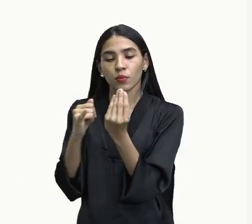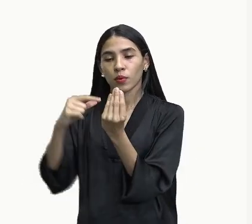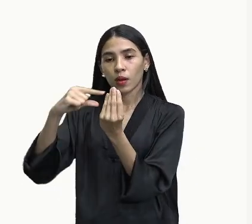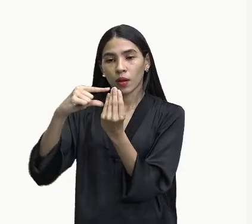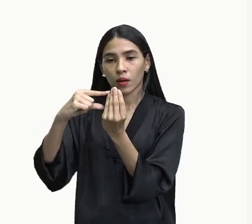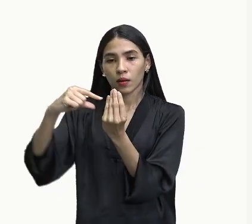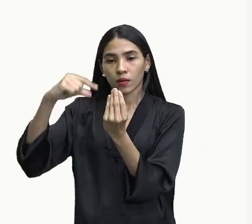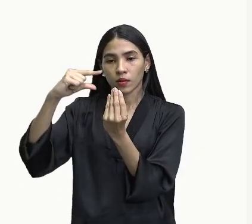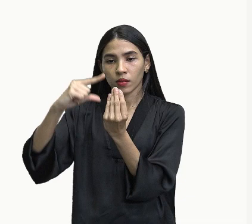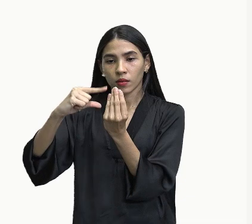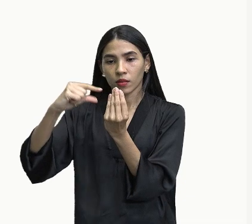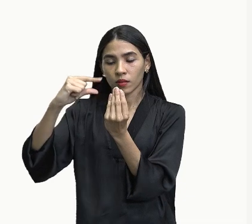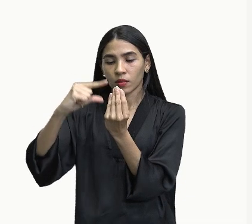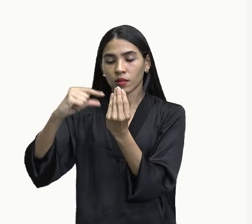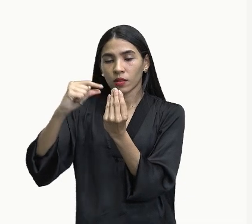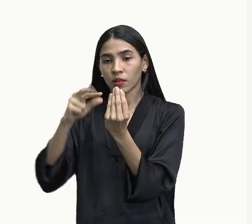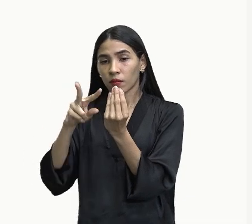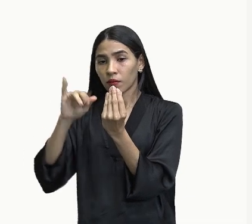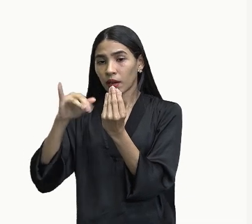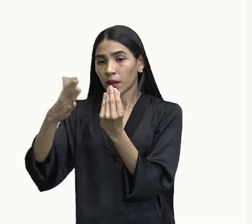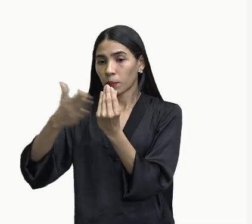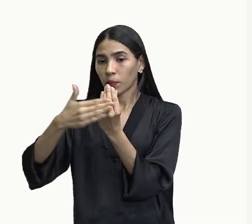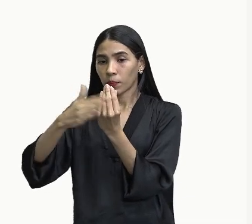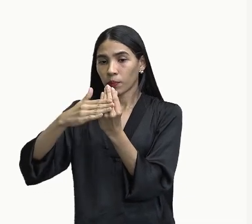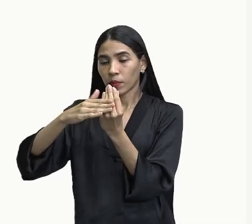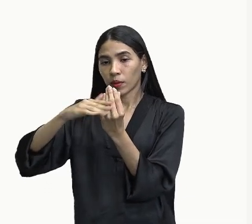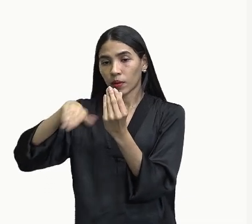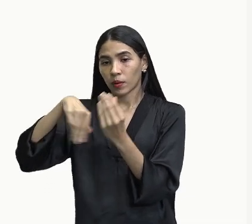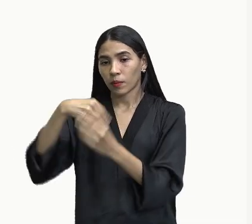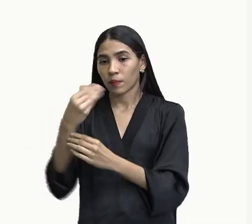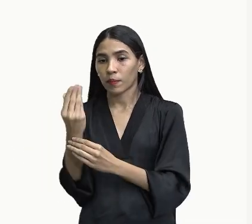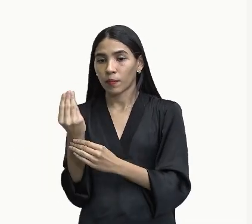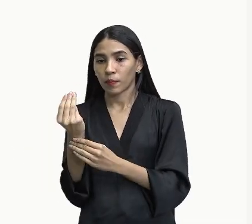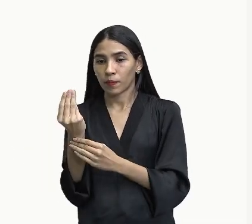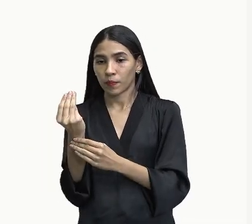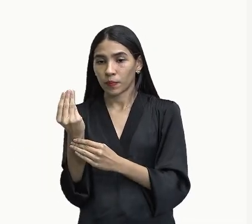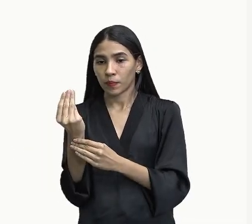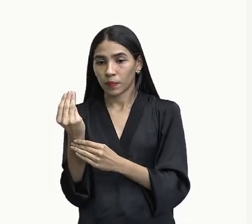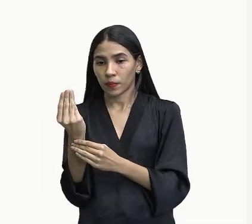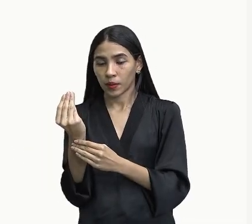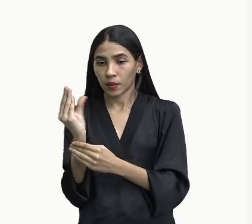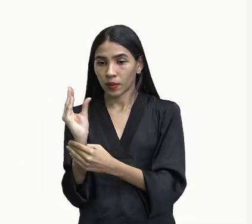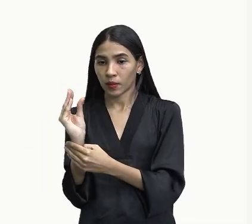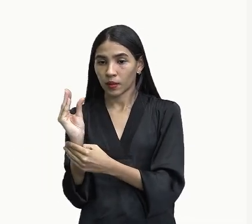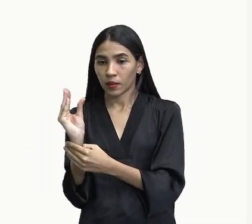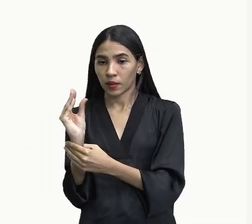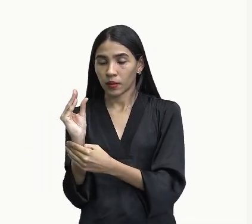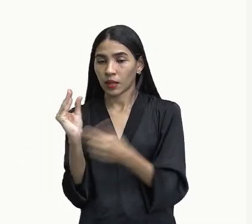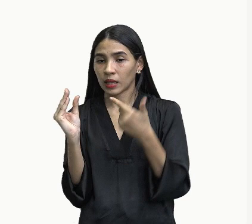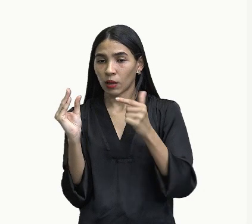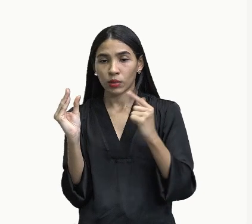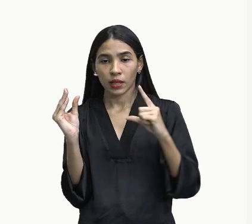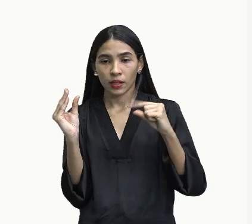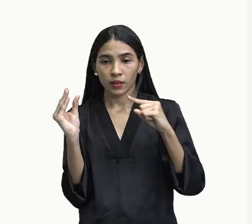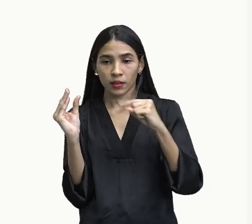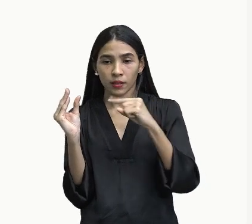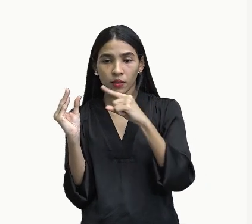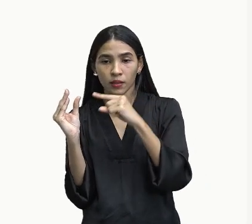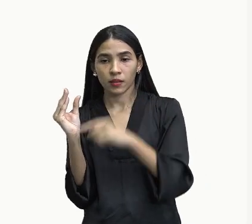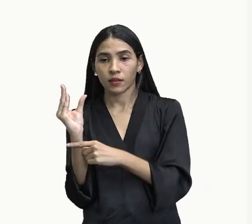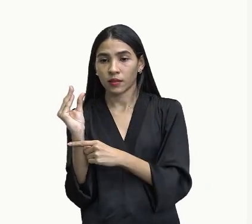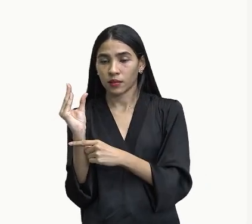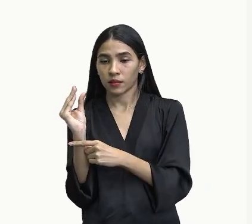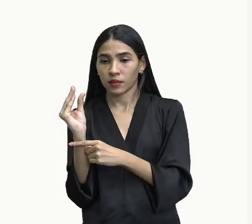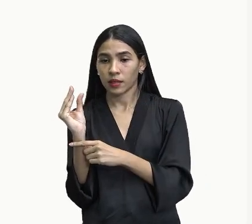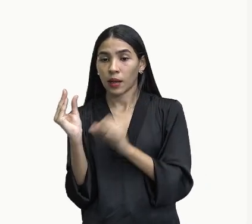se desenvolver em um novo ser, ele tem que se desprender, aqui não tem a presença de gametas, e ele vai